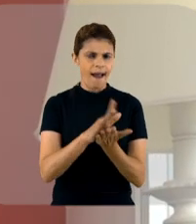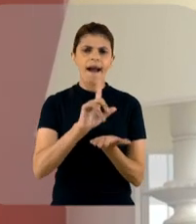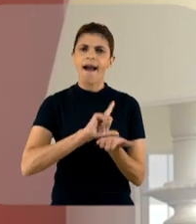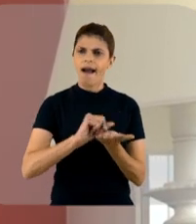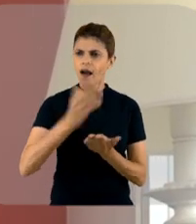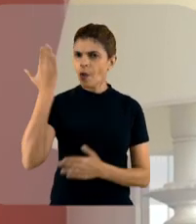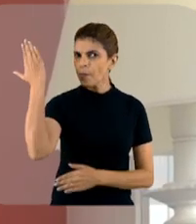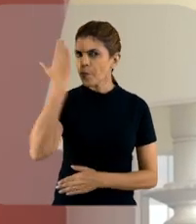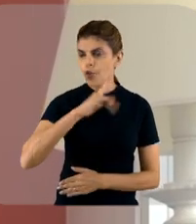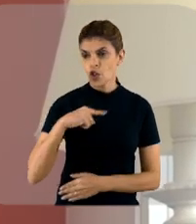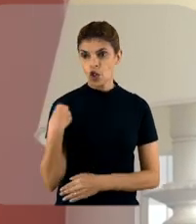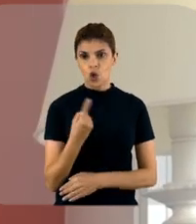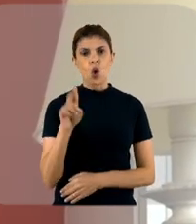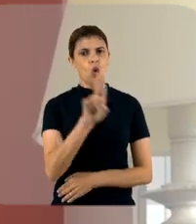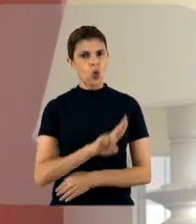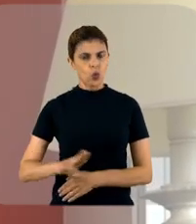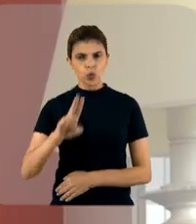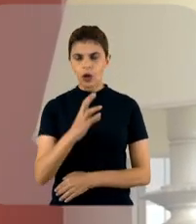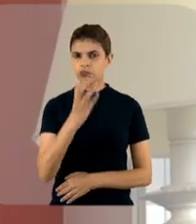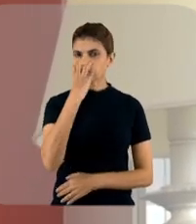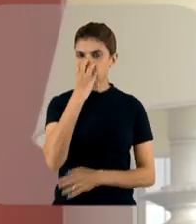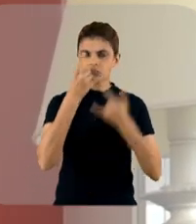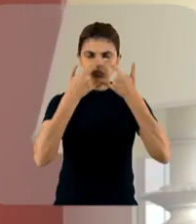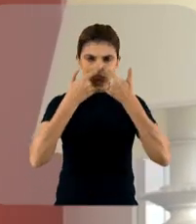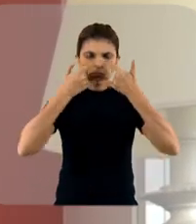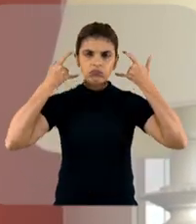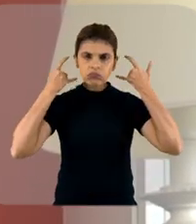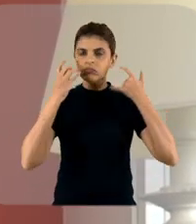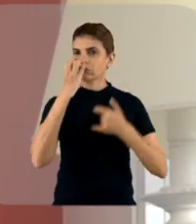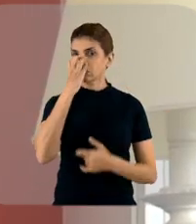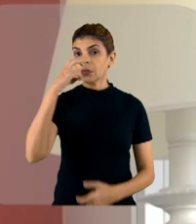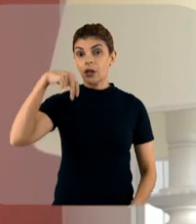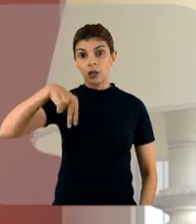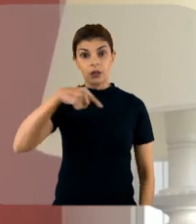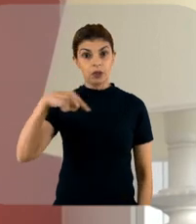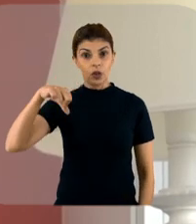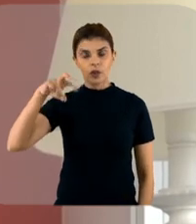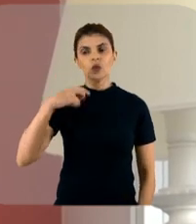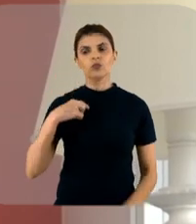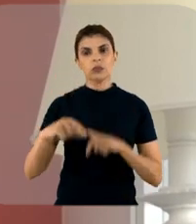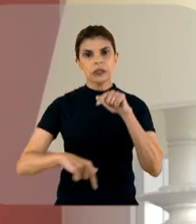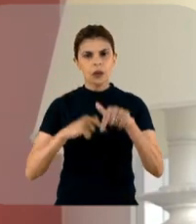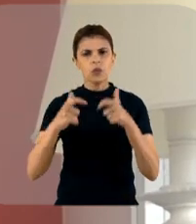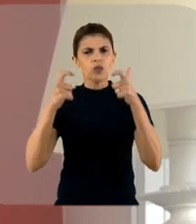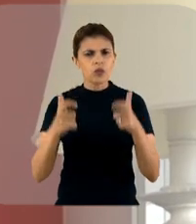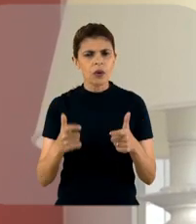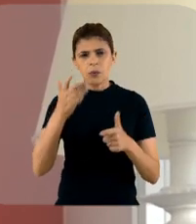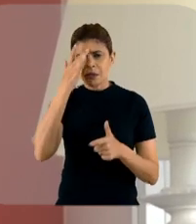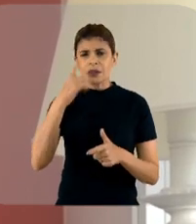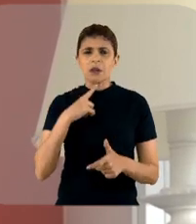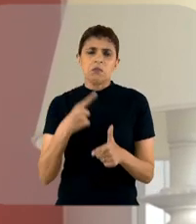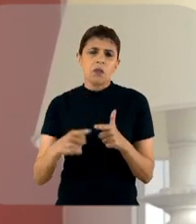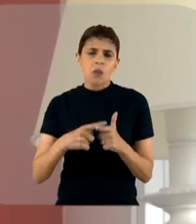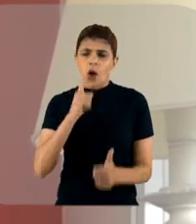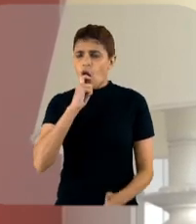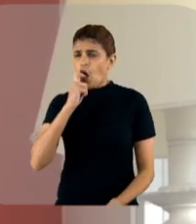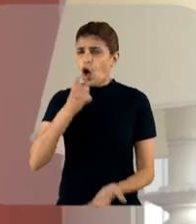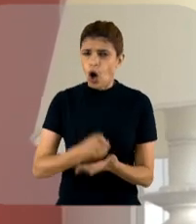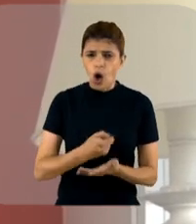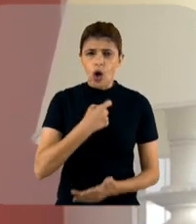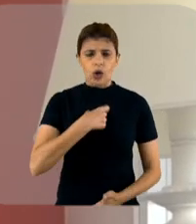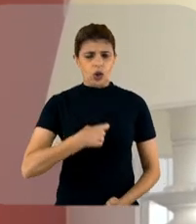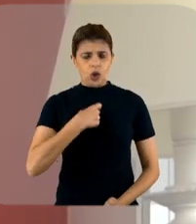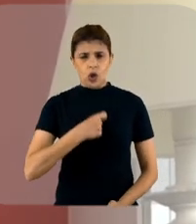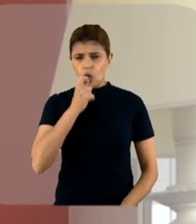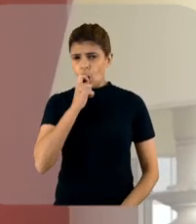pela literatura que nós usamos máscara N95, por exemplo. Eu trabalho no local onde se atende muito paciente